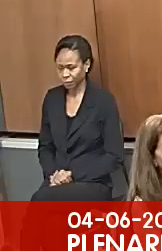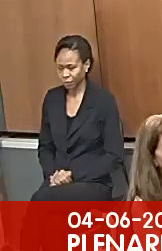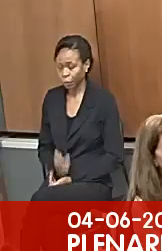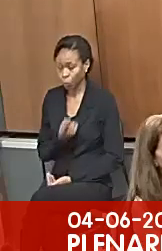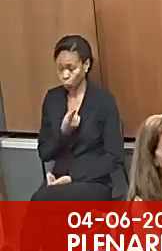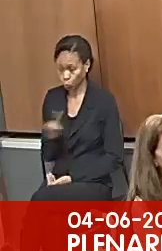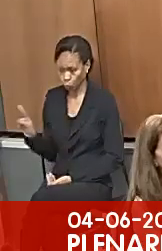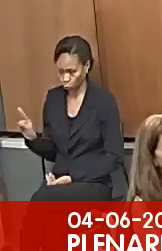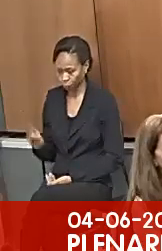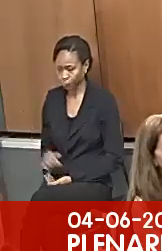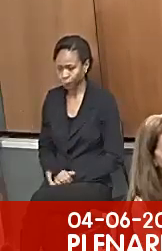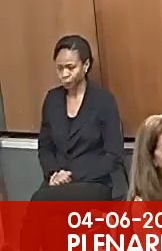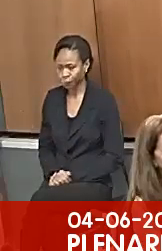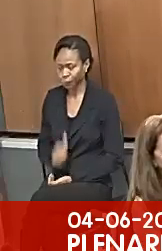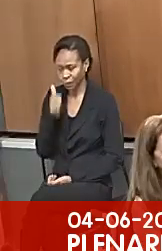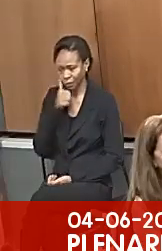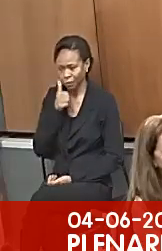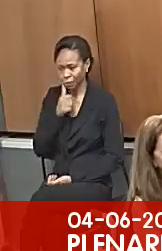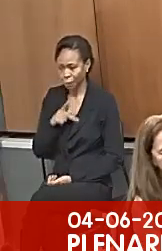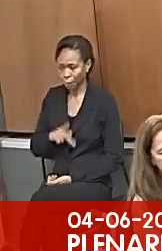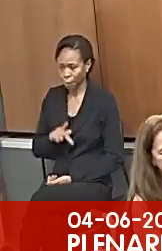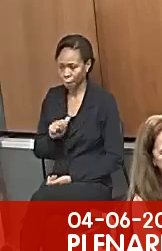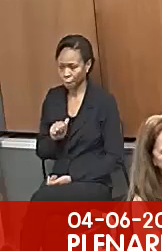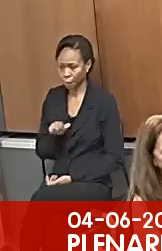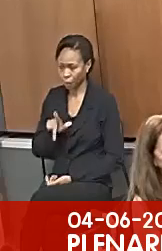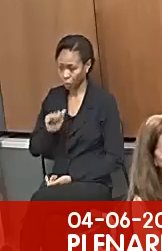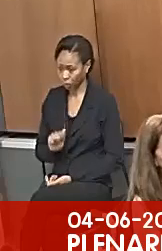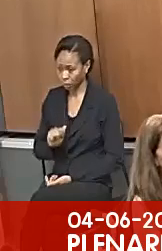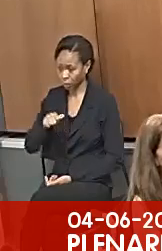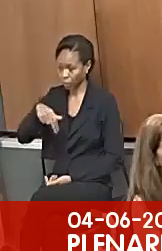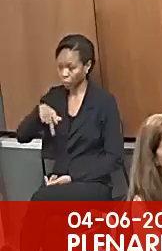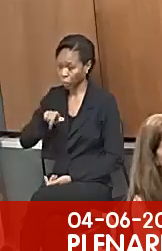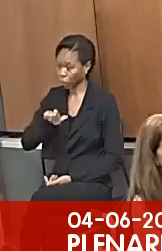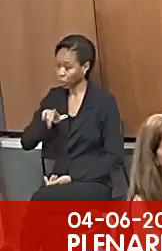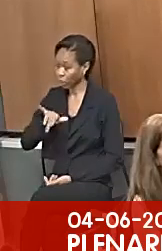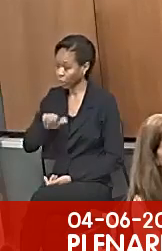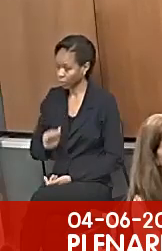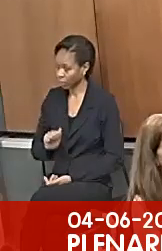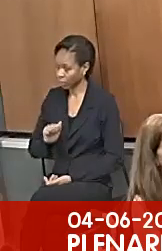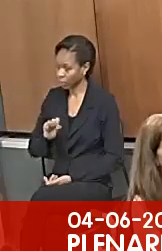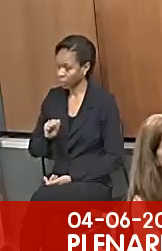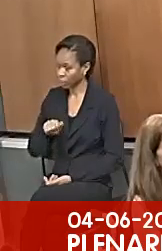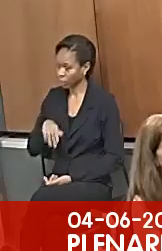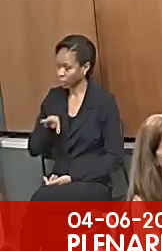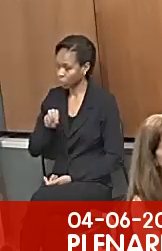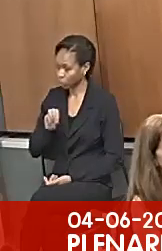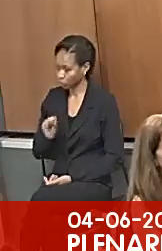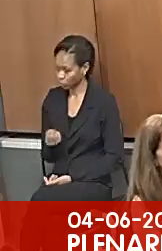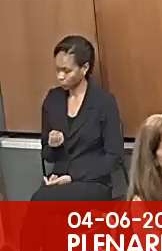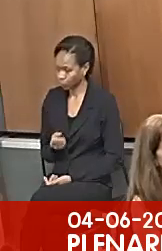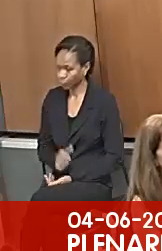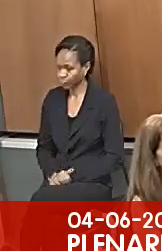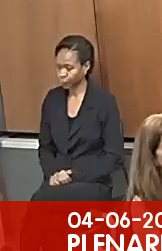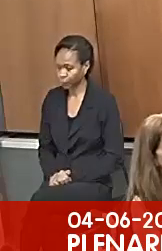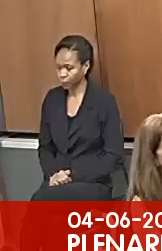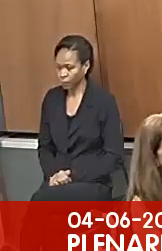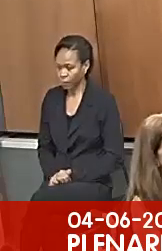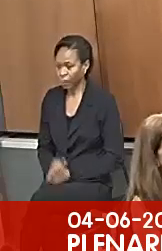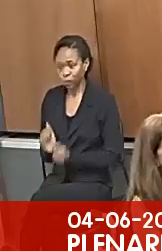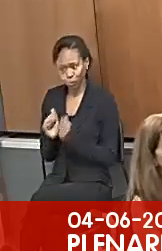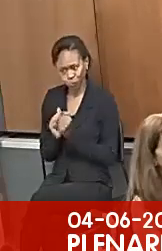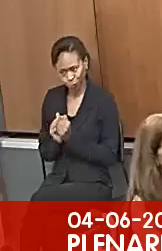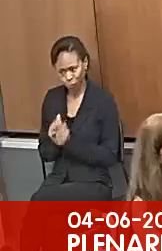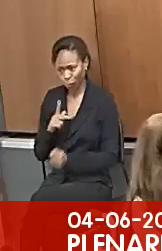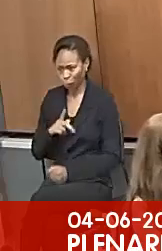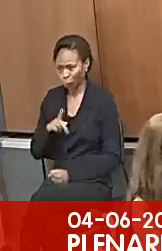E por último, a senhora Paula Angélica Santos. Junto com